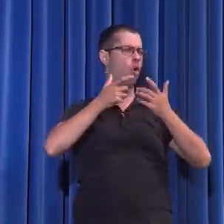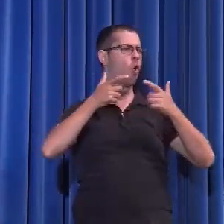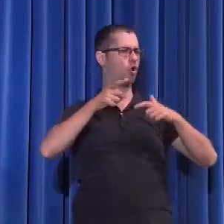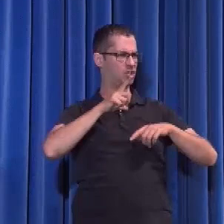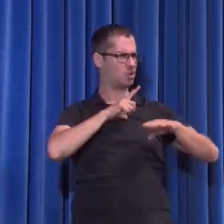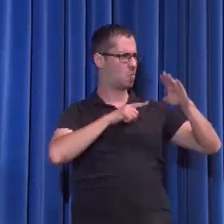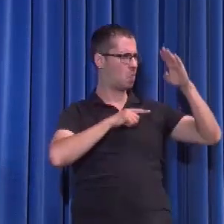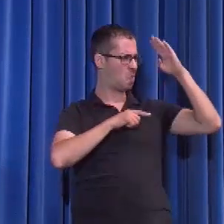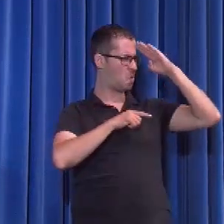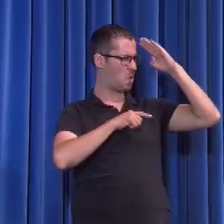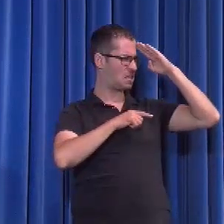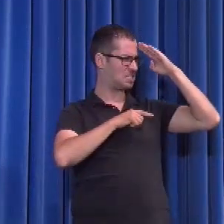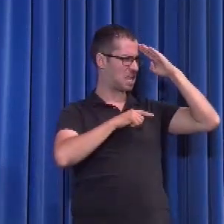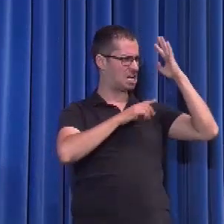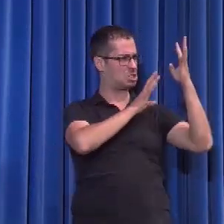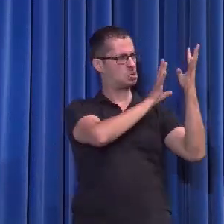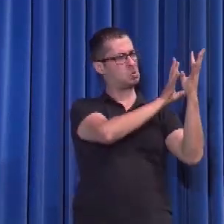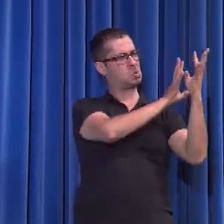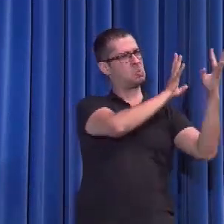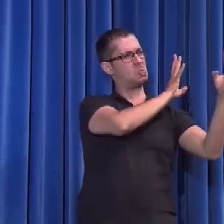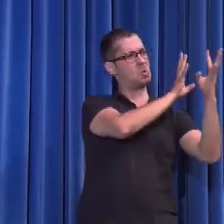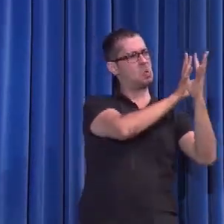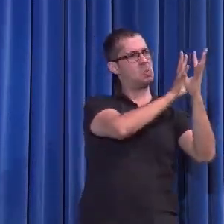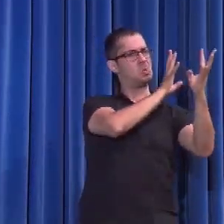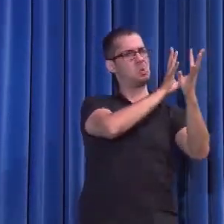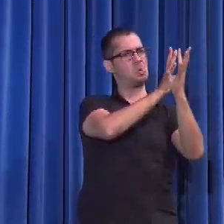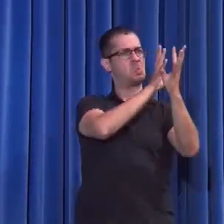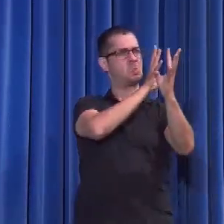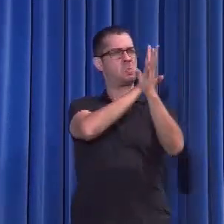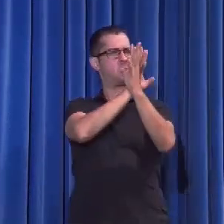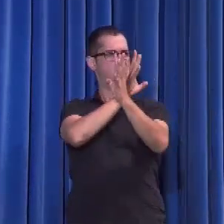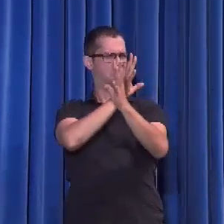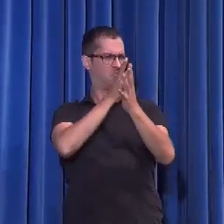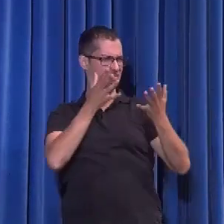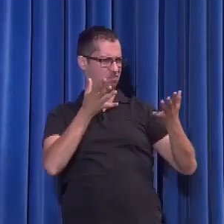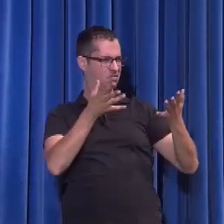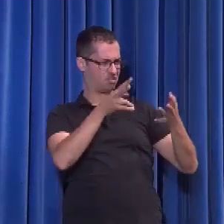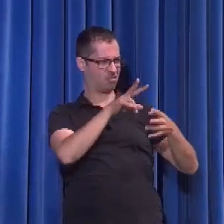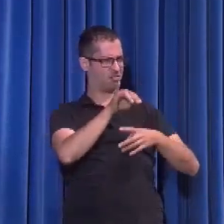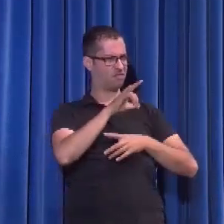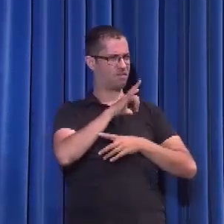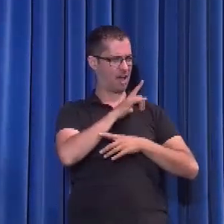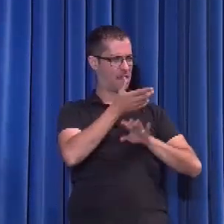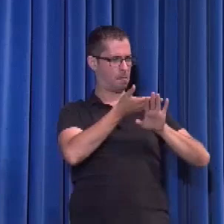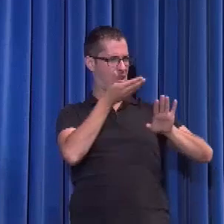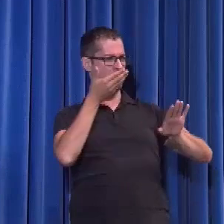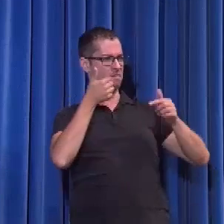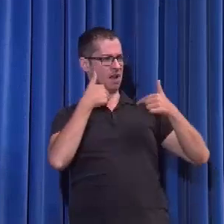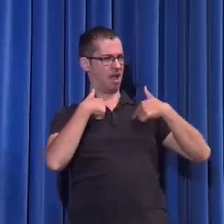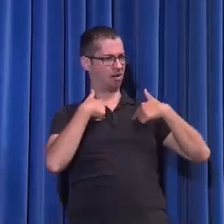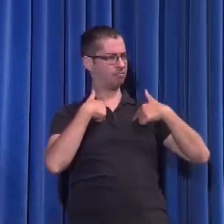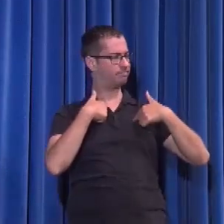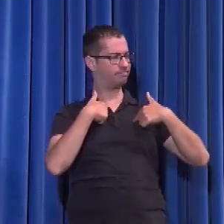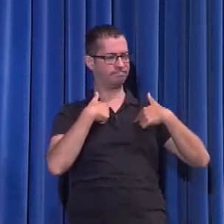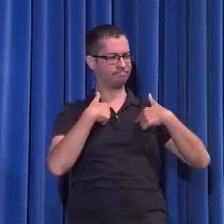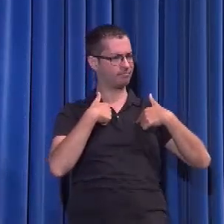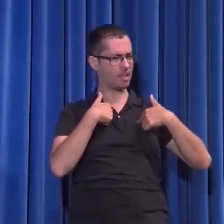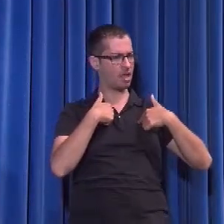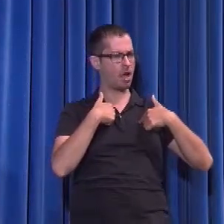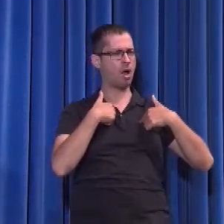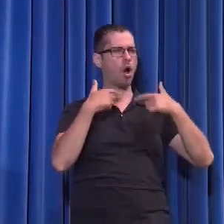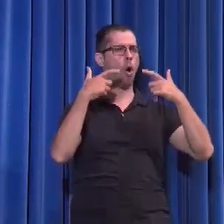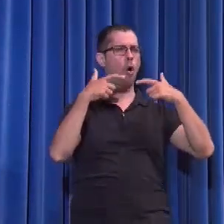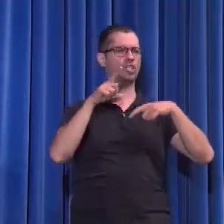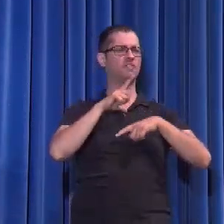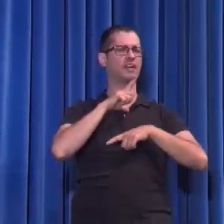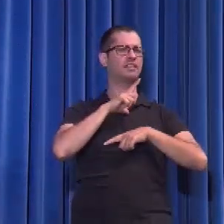que vai se posicionar, o exército amigo que vem para me livrar? Não. De onde me virá o